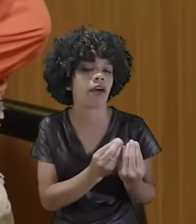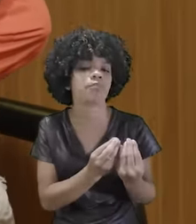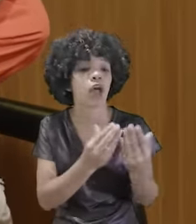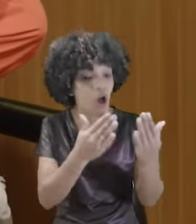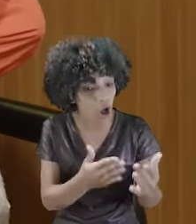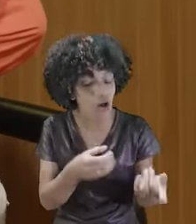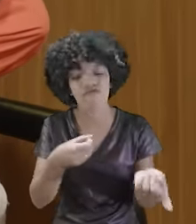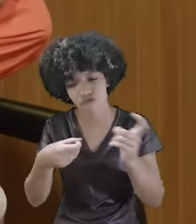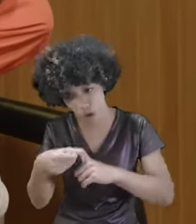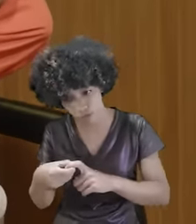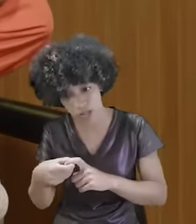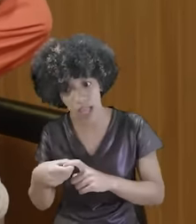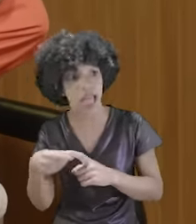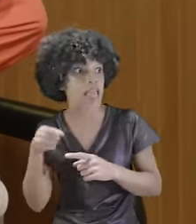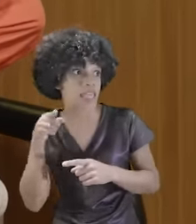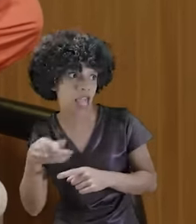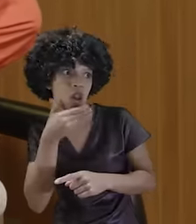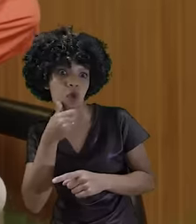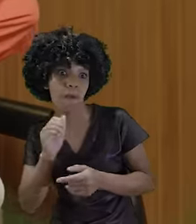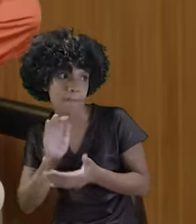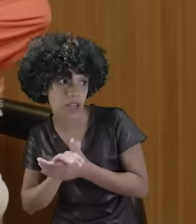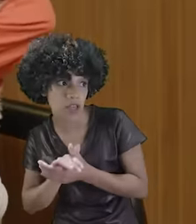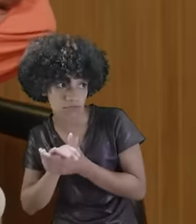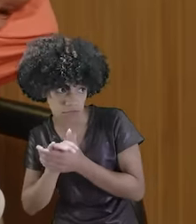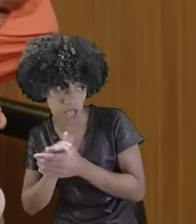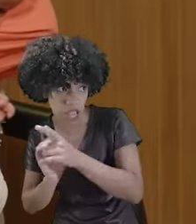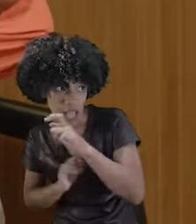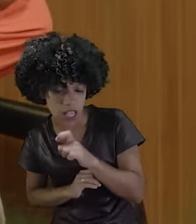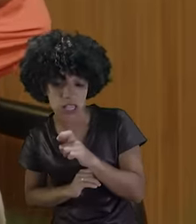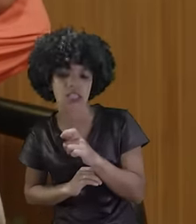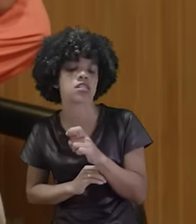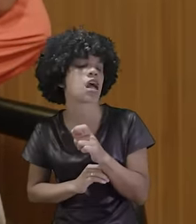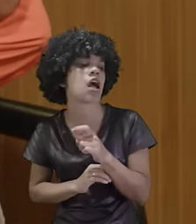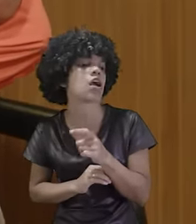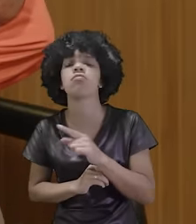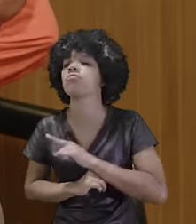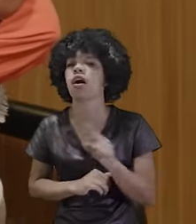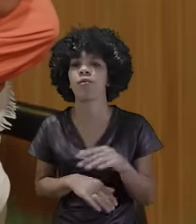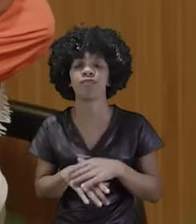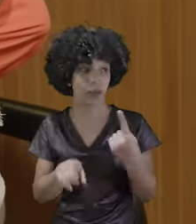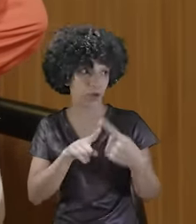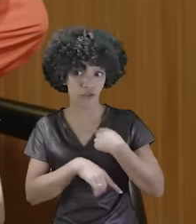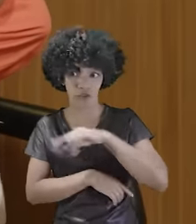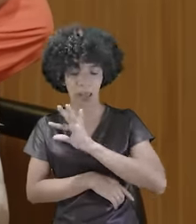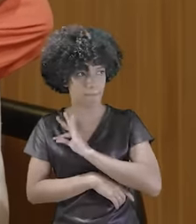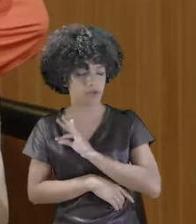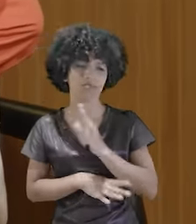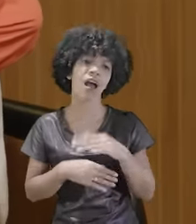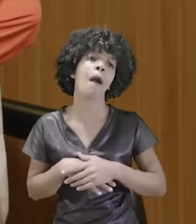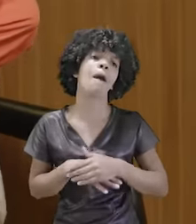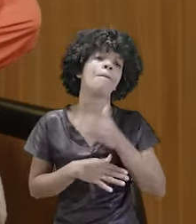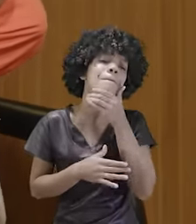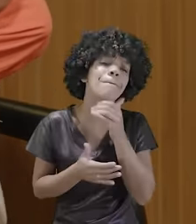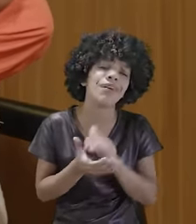talvez polícia me ajuda aí fui lá na polícia falei me marido me bate ele pega as criança ele mandar dinheiro para gente